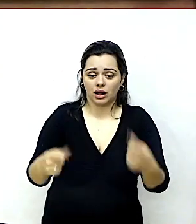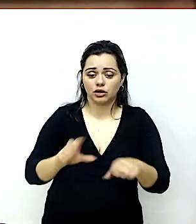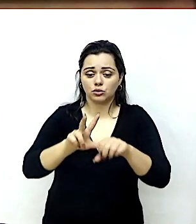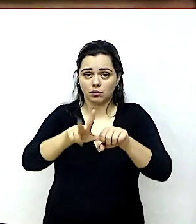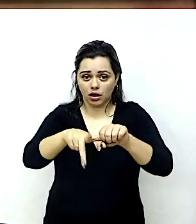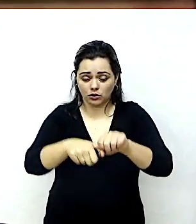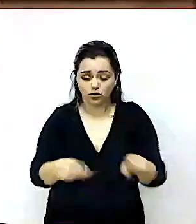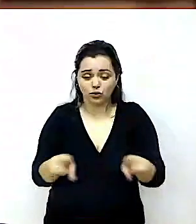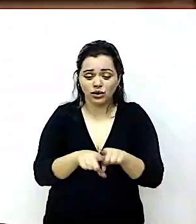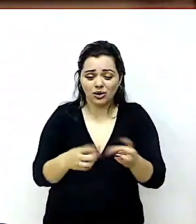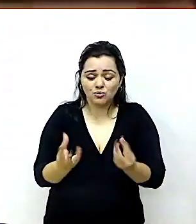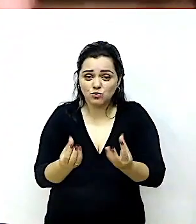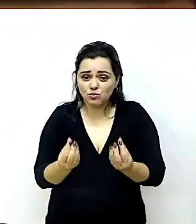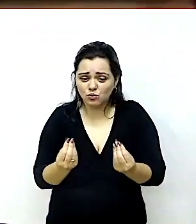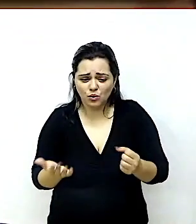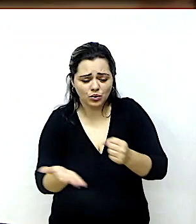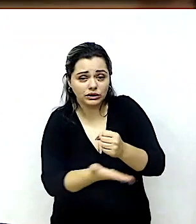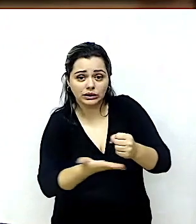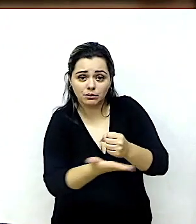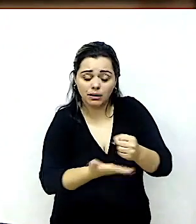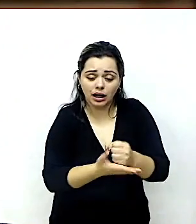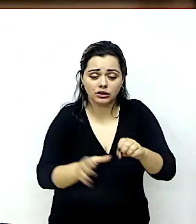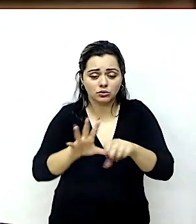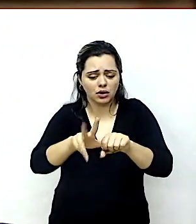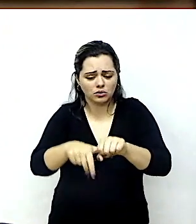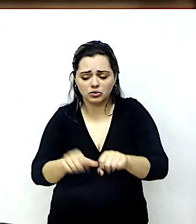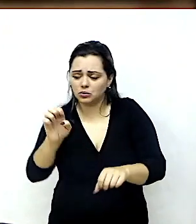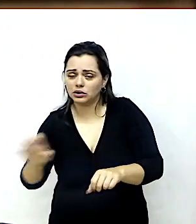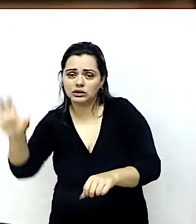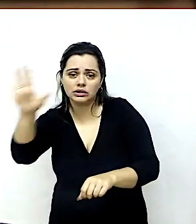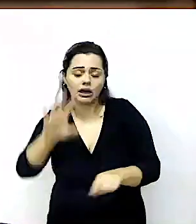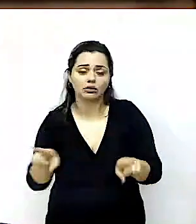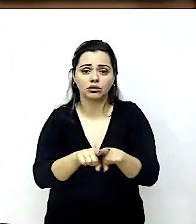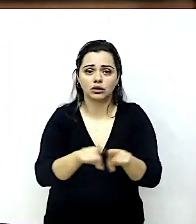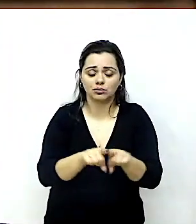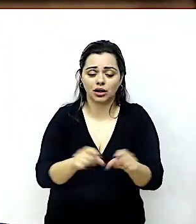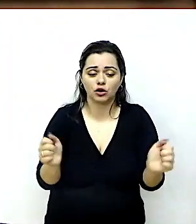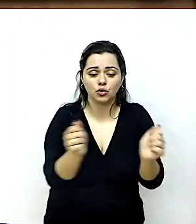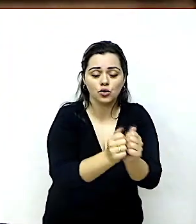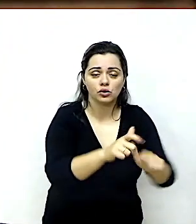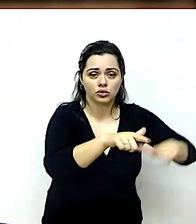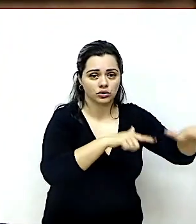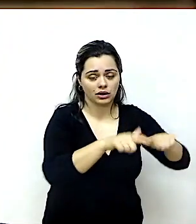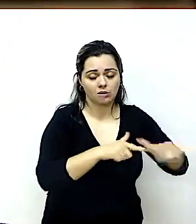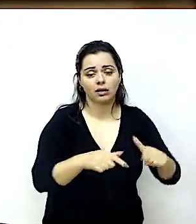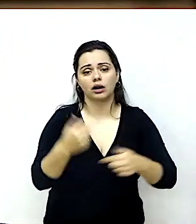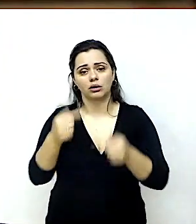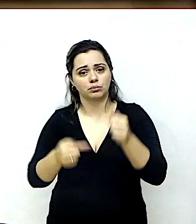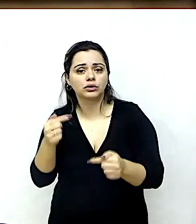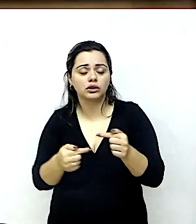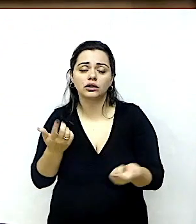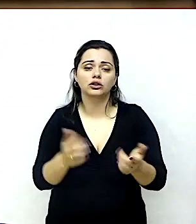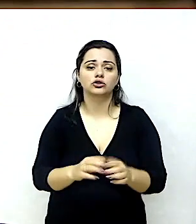tem tanta a sua estrutura de Mercosul e estados Associados para o tratamento de temas da vertente mais política